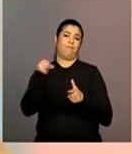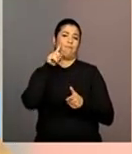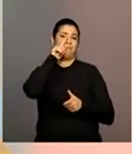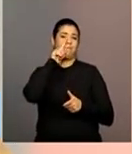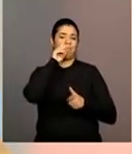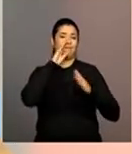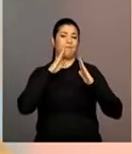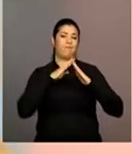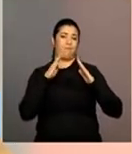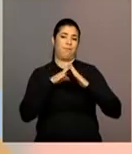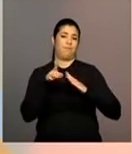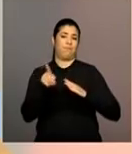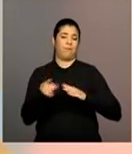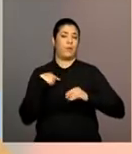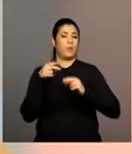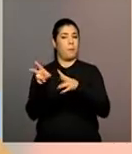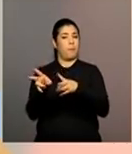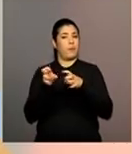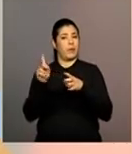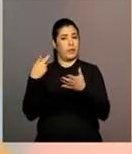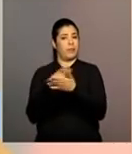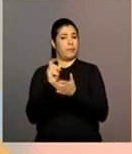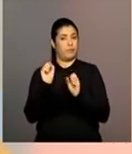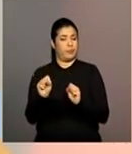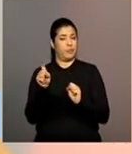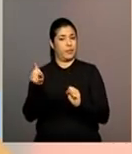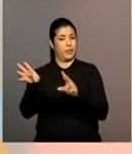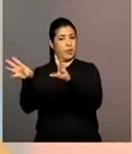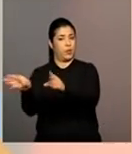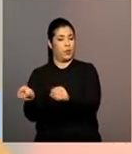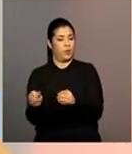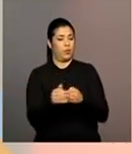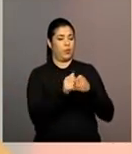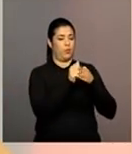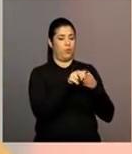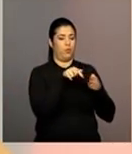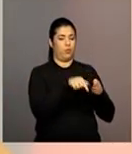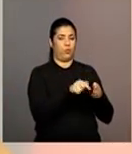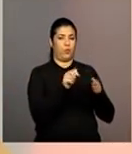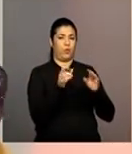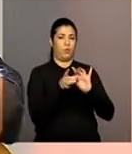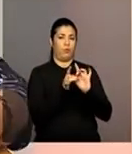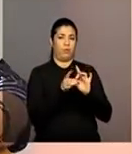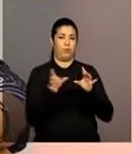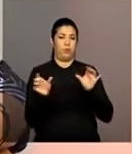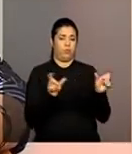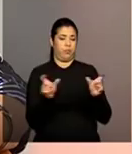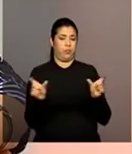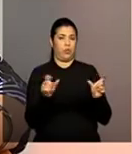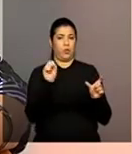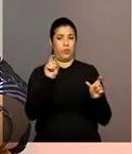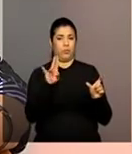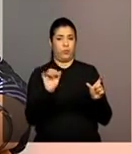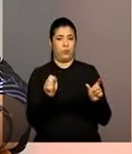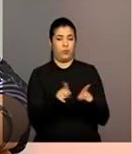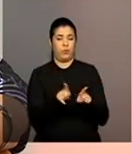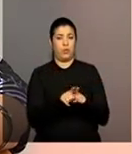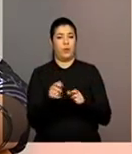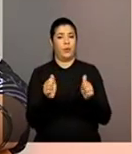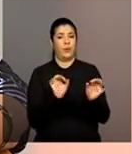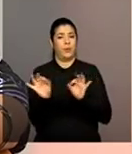identificam isso e encaminham para essa articulação além de demandar né um